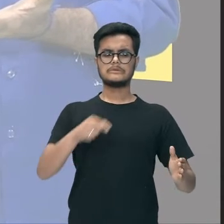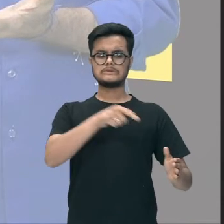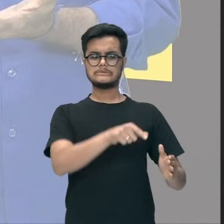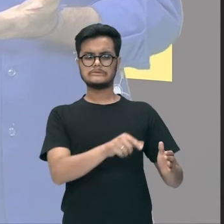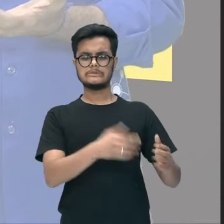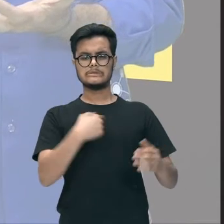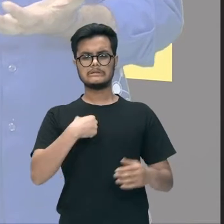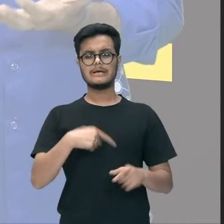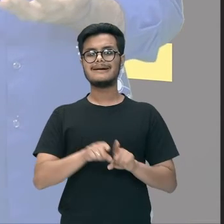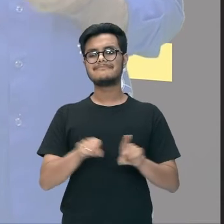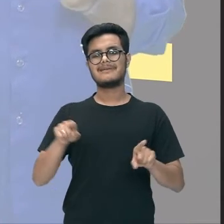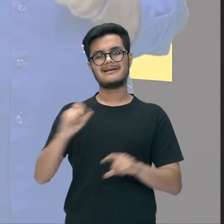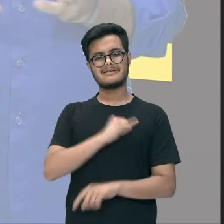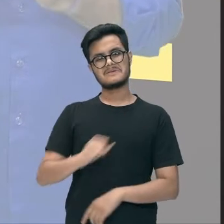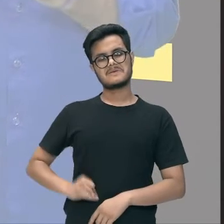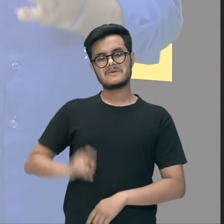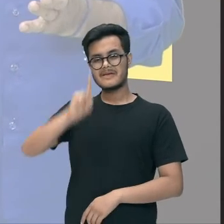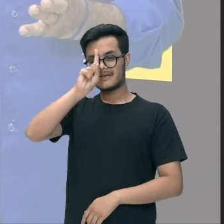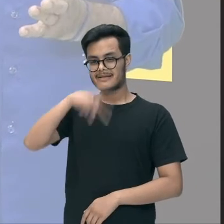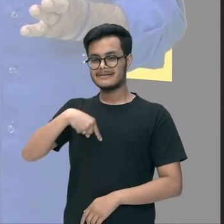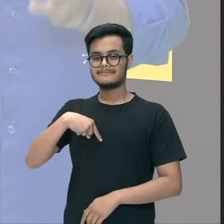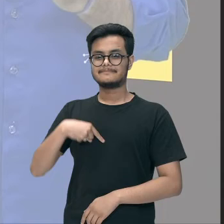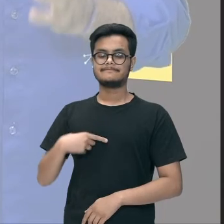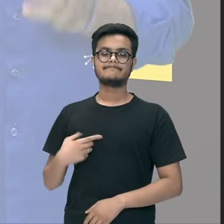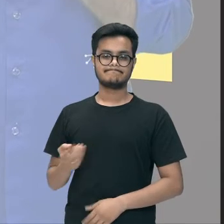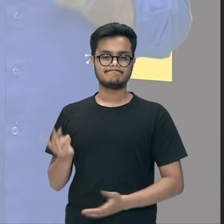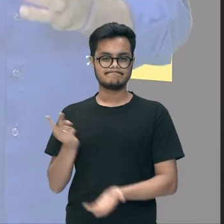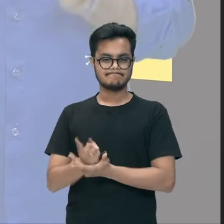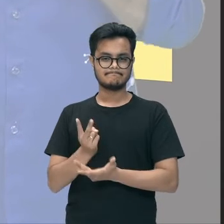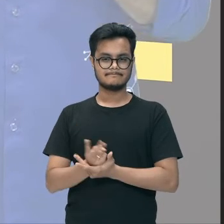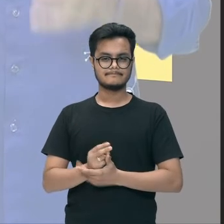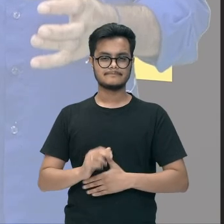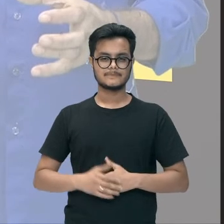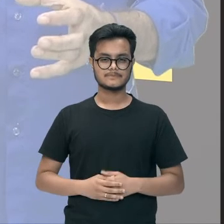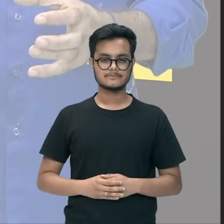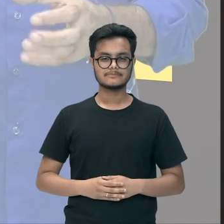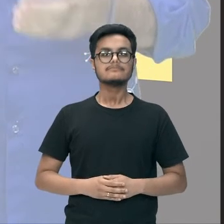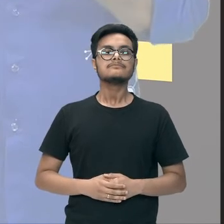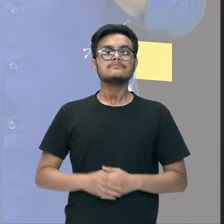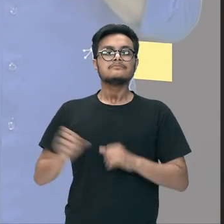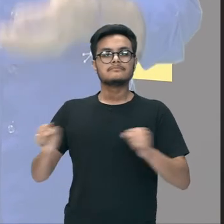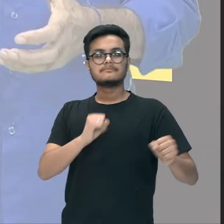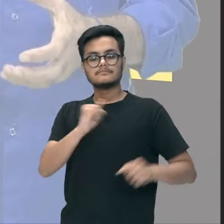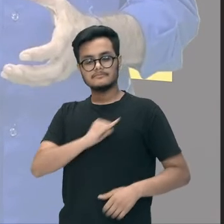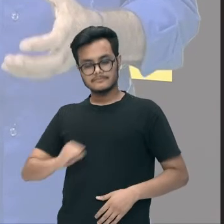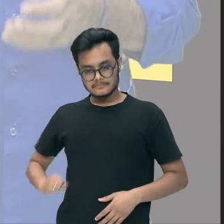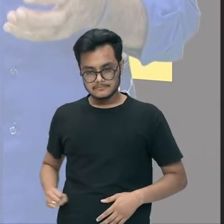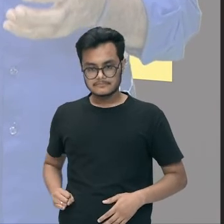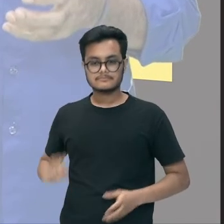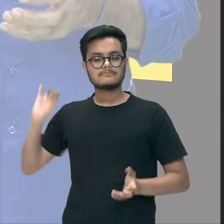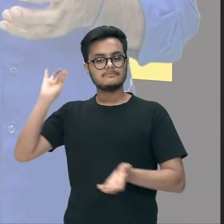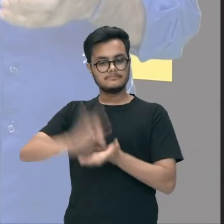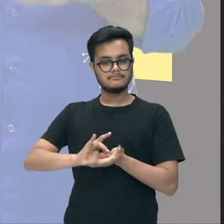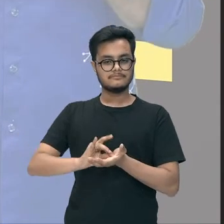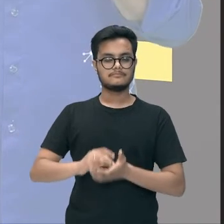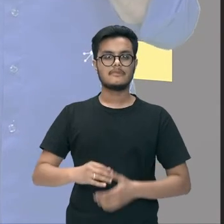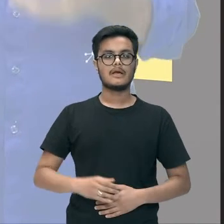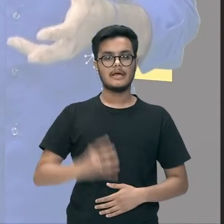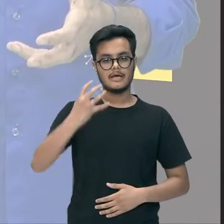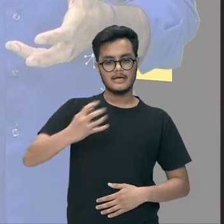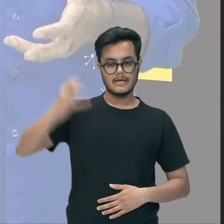poder executivo, na realidade, ele é só de fachada, porque, na realidade, quem tem o poder mesmo está na mão